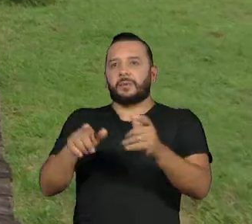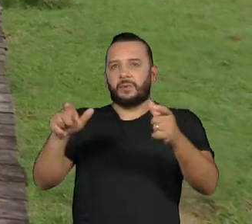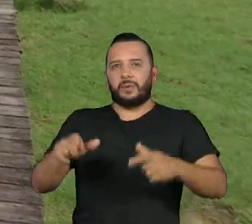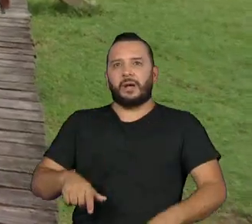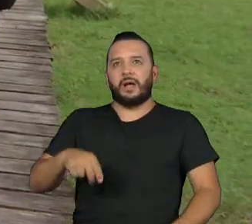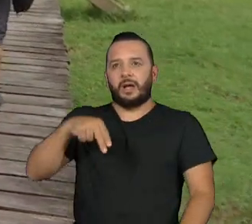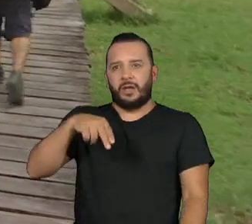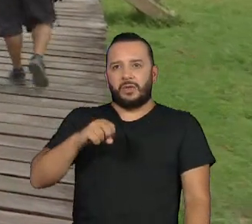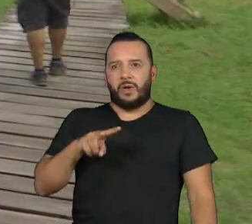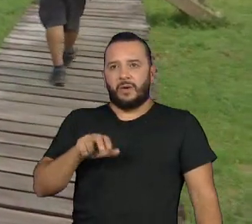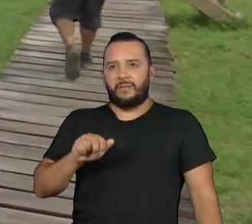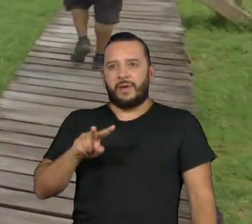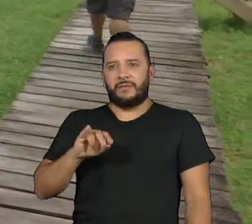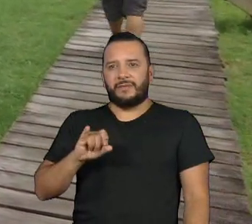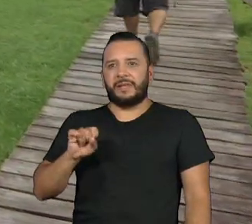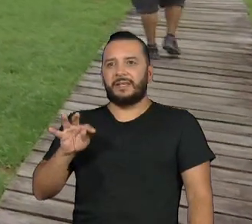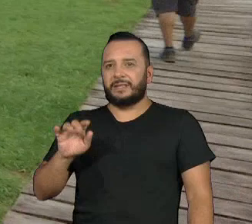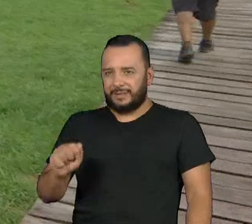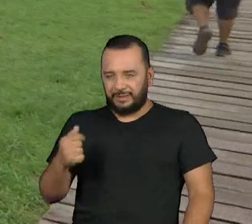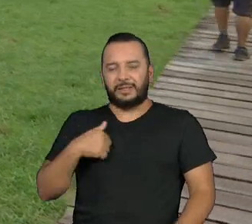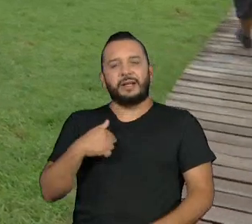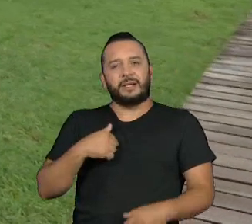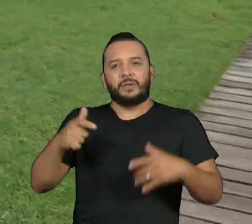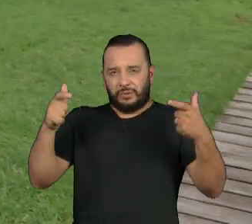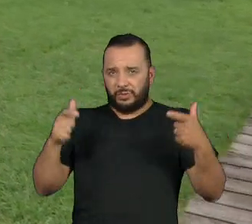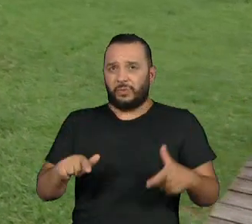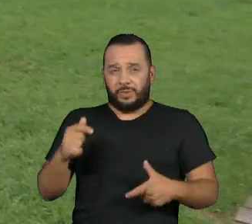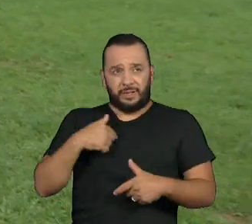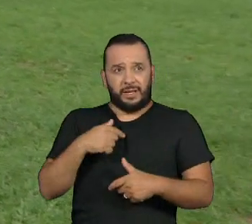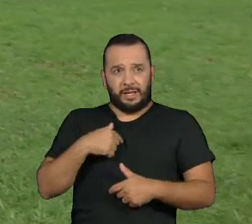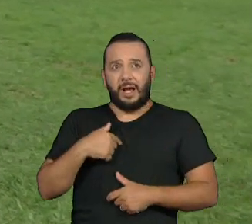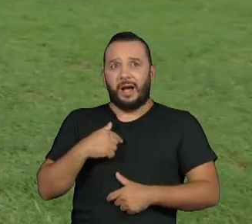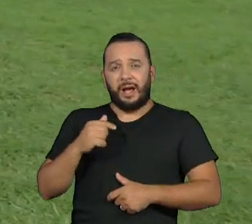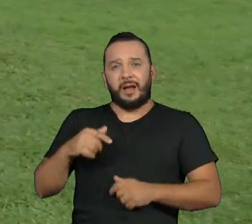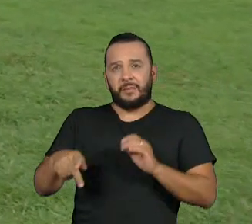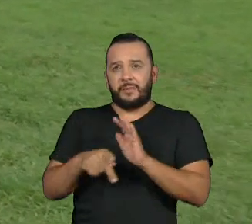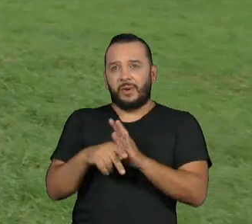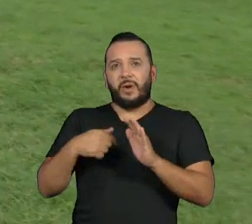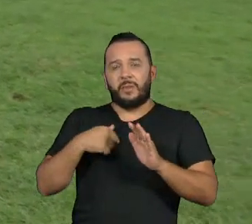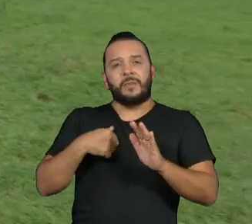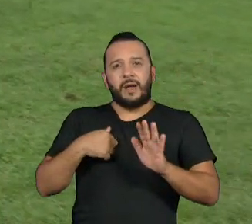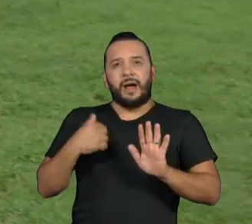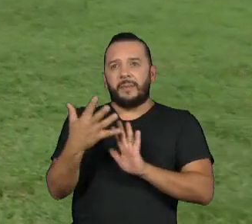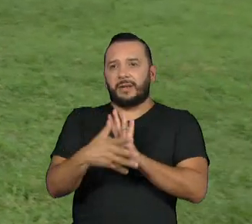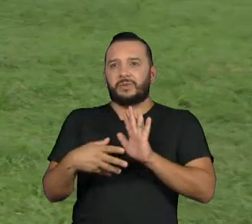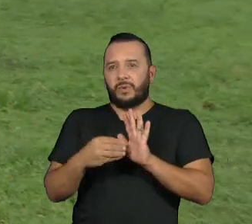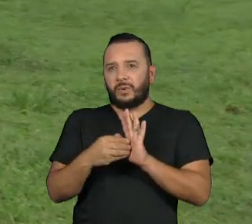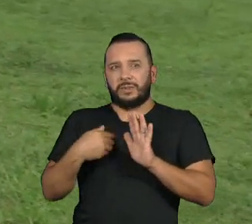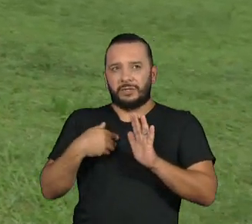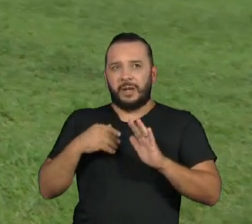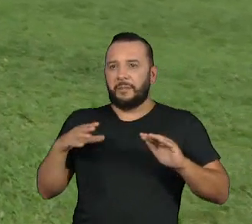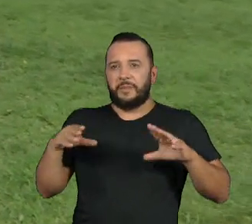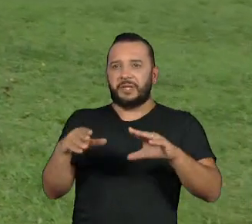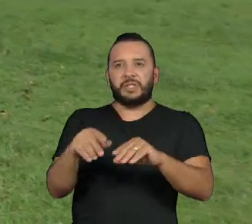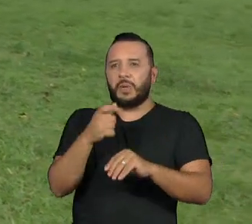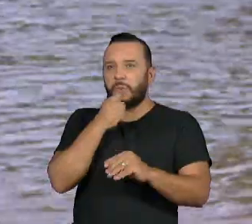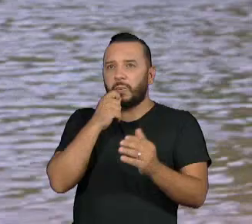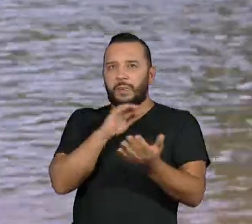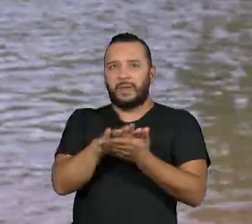reserva extrativista de Canutama, endereço de uma Amazônia ainda íntegra e de 40